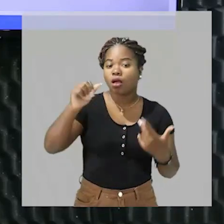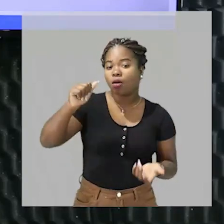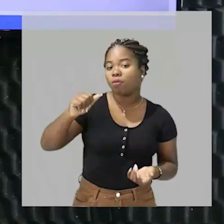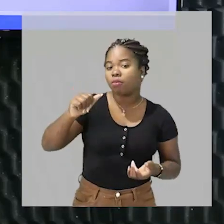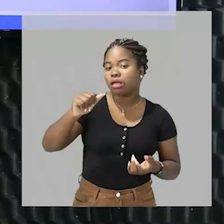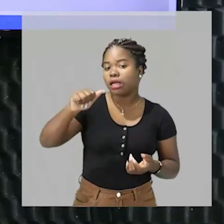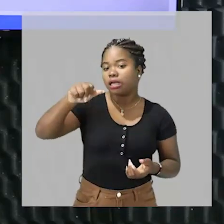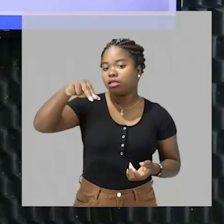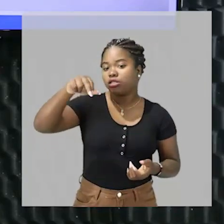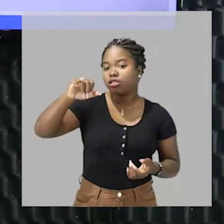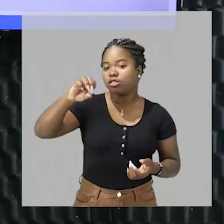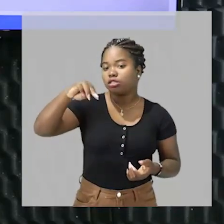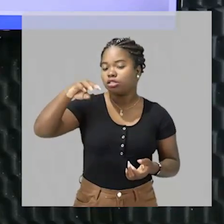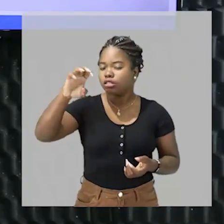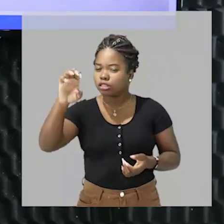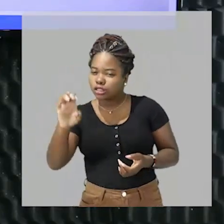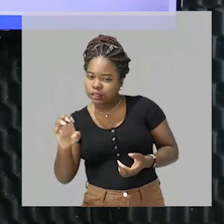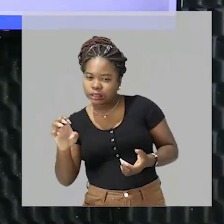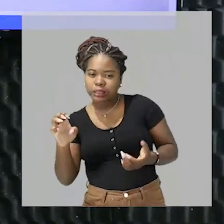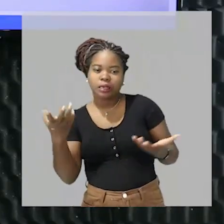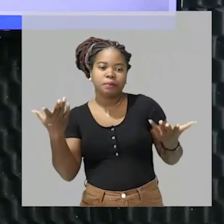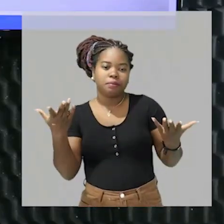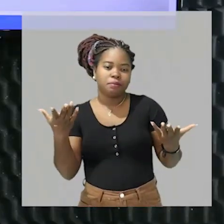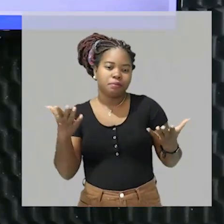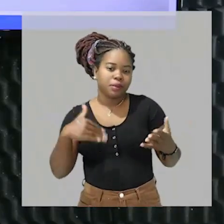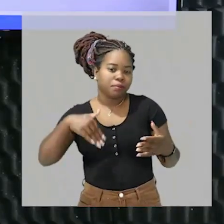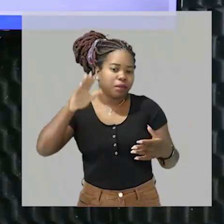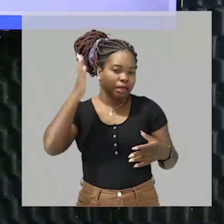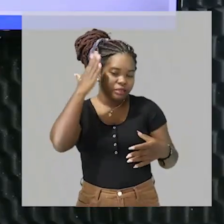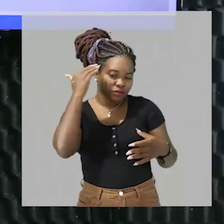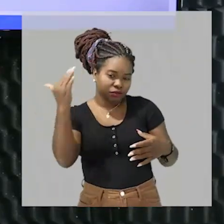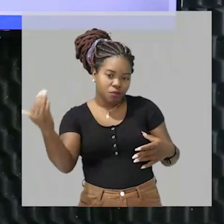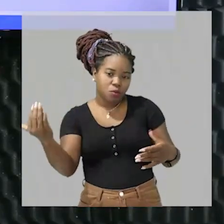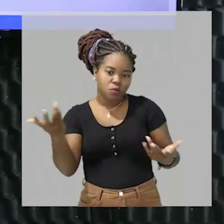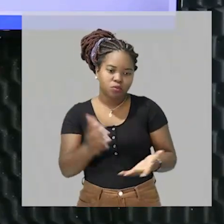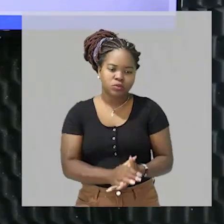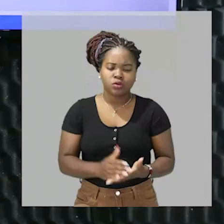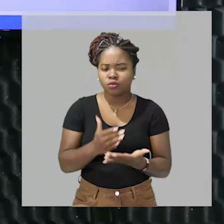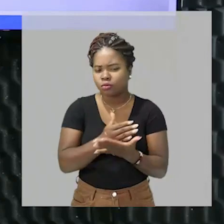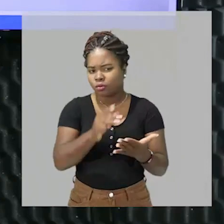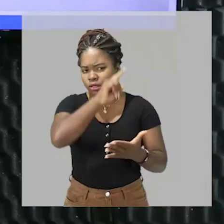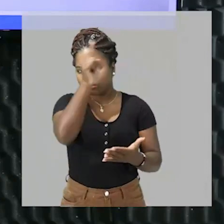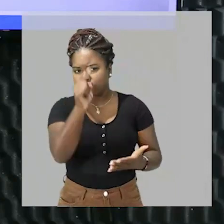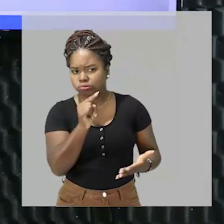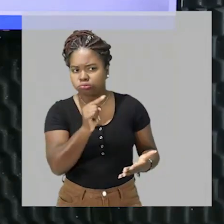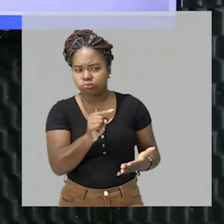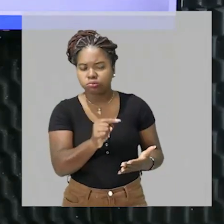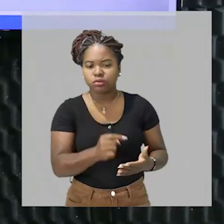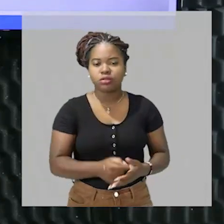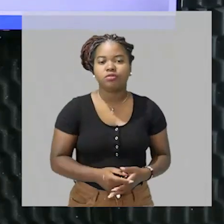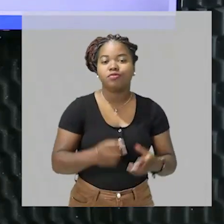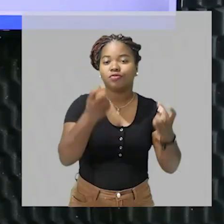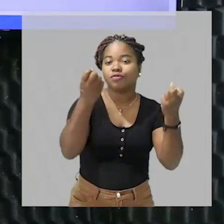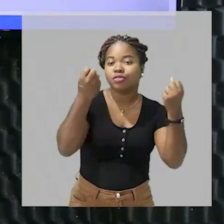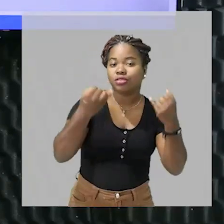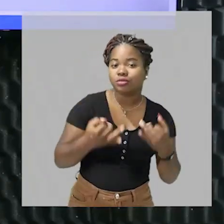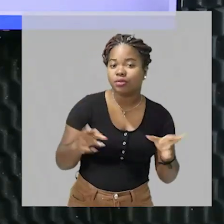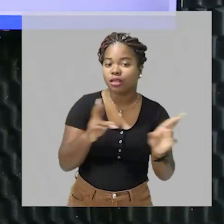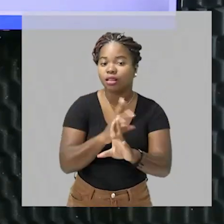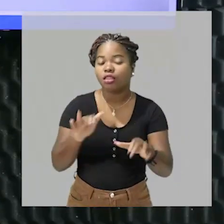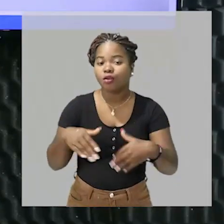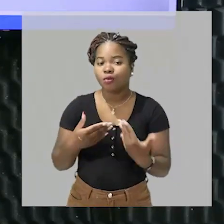que existem mais heróis e heroínas pretos hoje em dia? Então, quando você começa a questionar isso, você está falando de cultura pop.